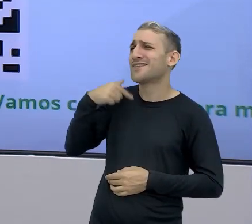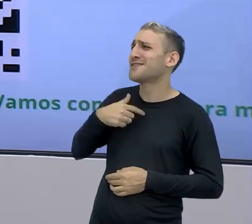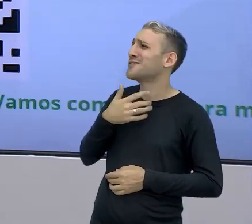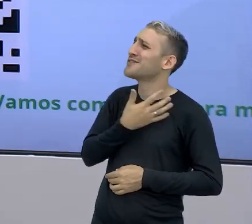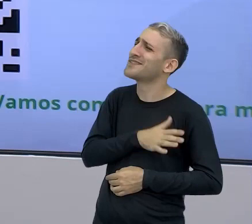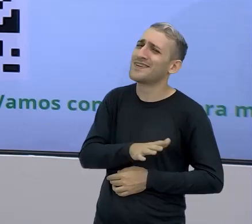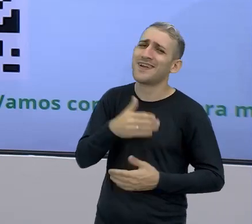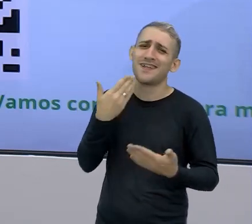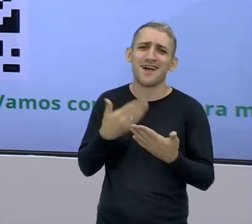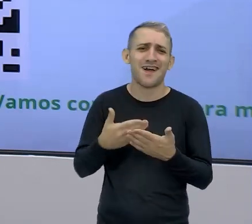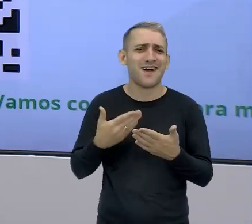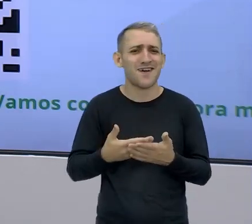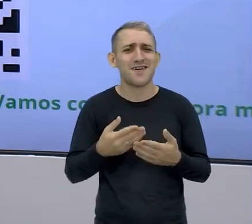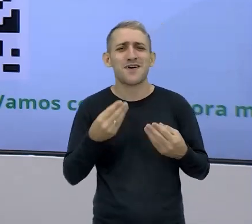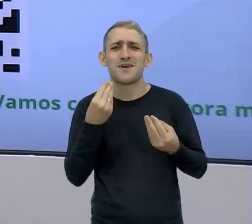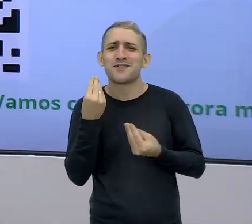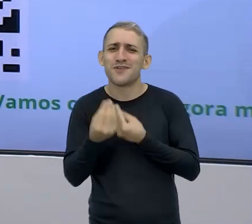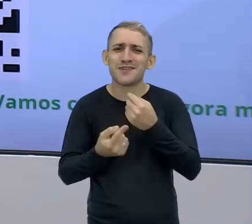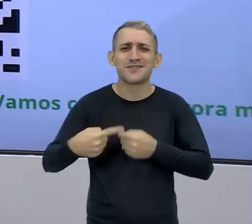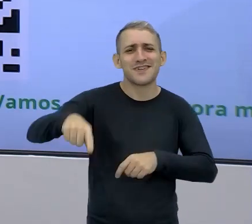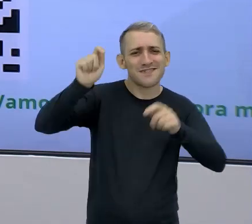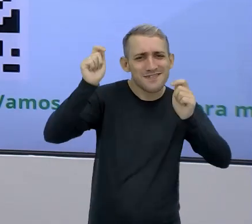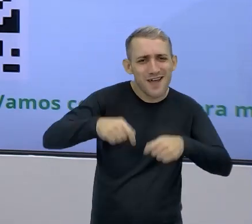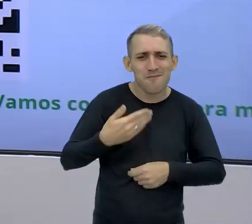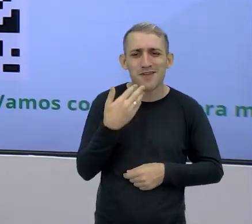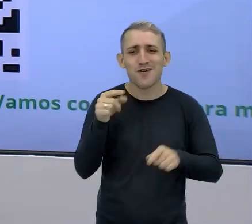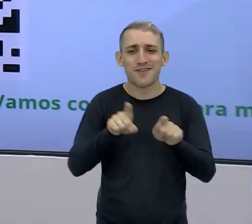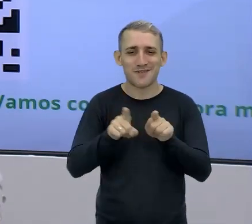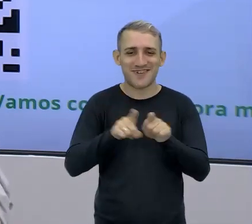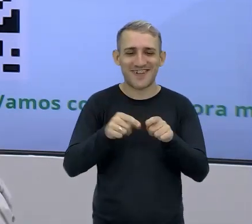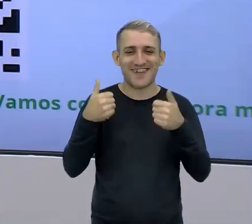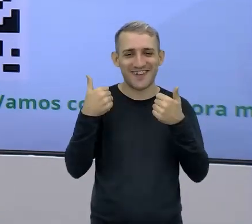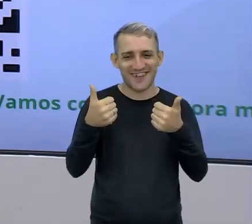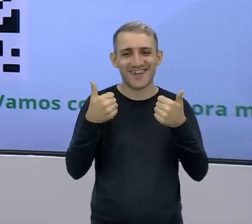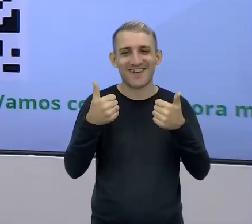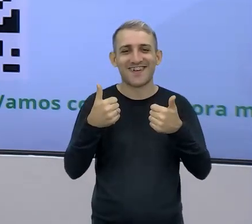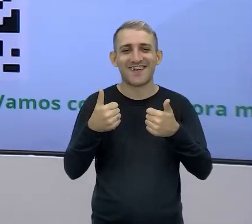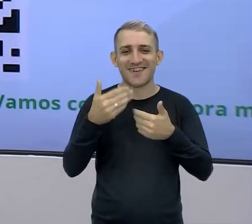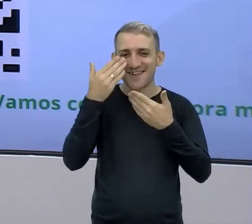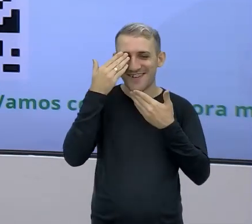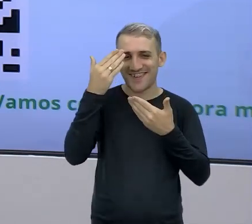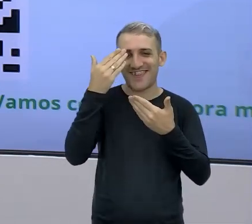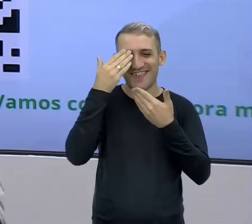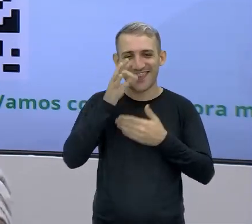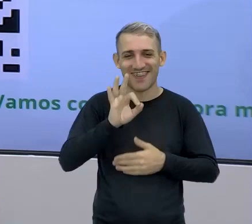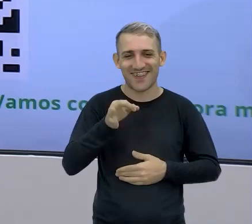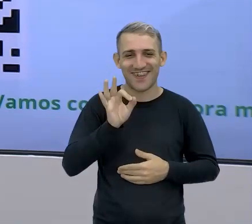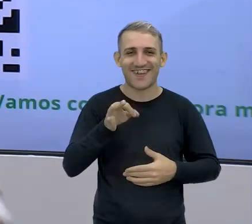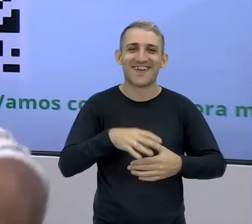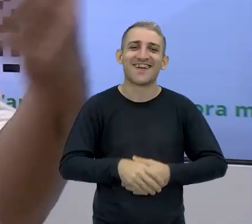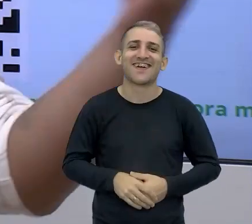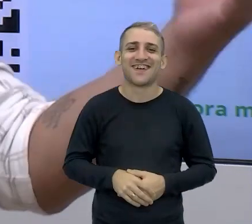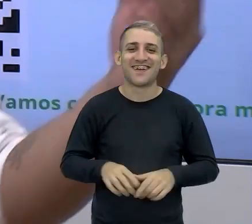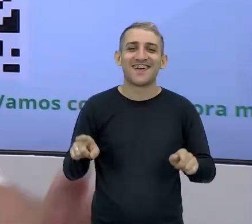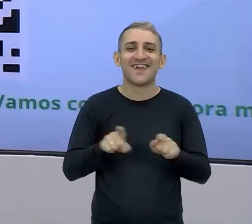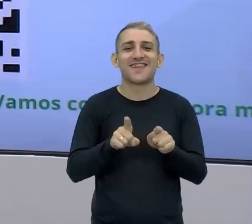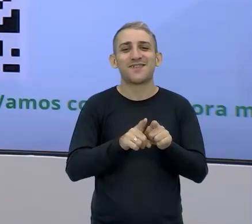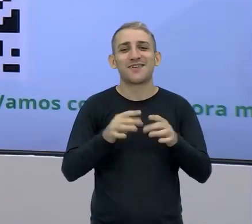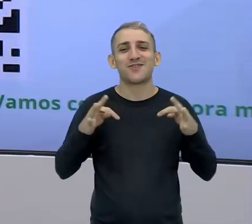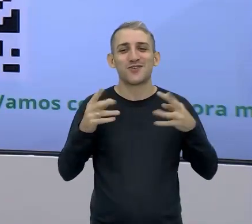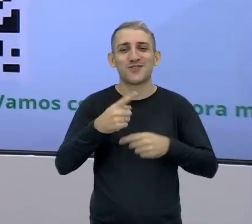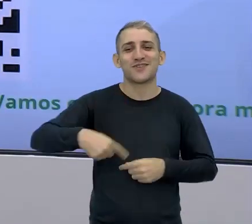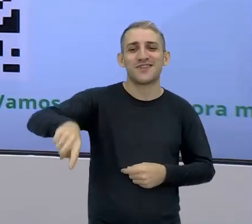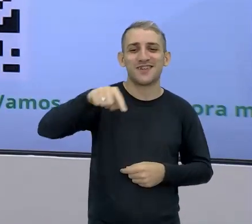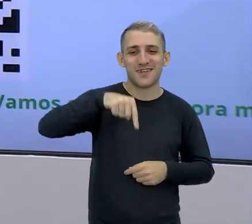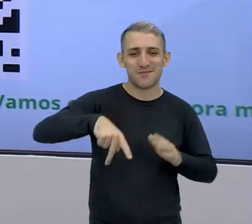gostei tanto, né? Puxa, você podia ser melhor, Laércio. Brincadeira, vai ser ótimo. E vocês todos aqui da produção